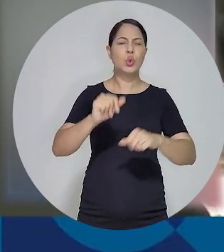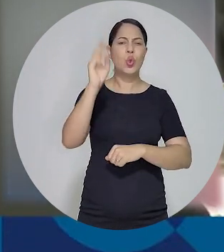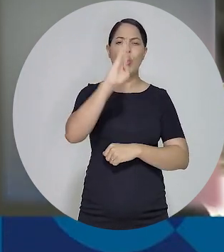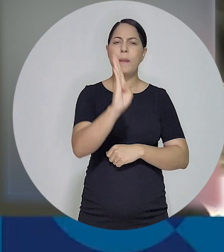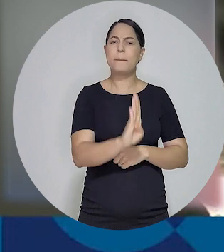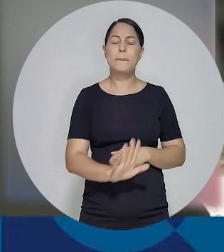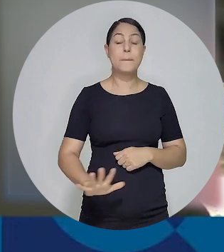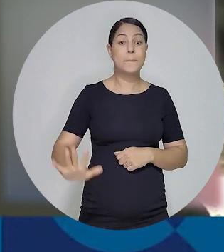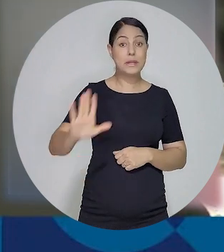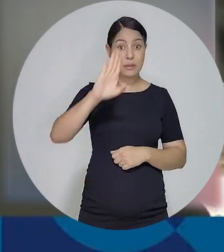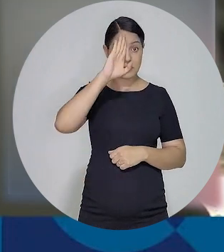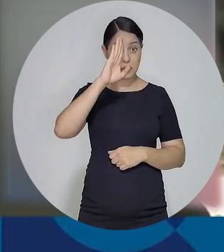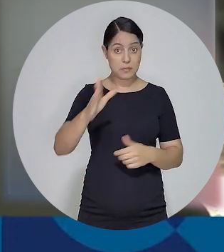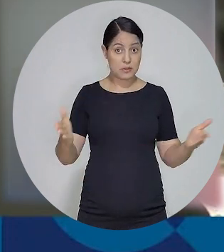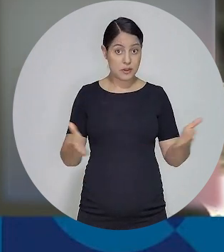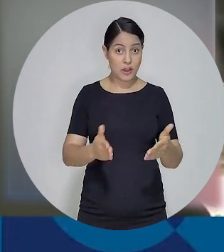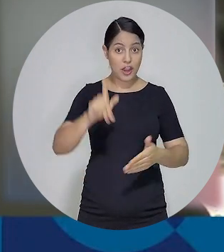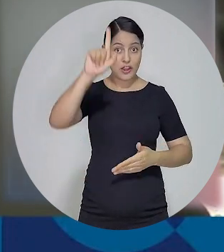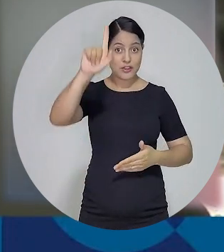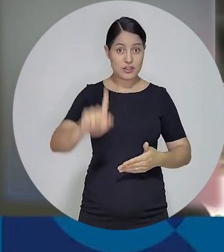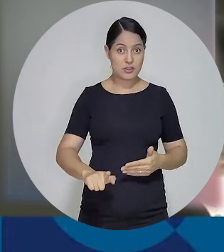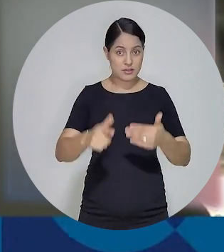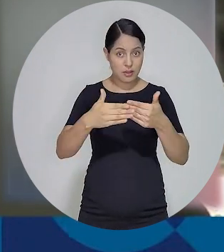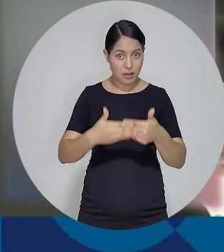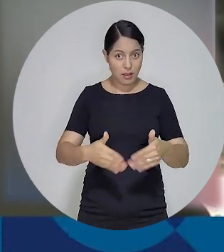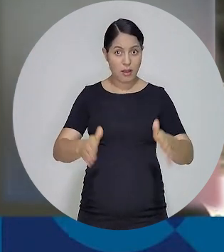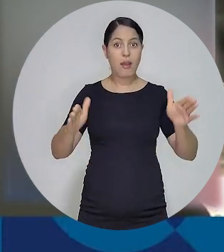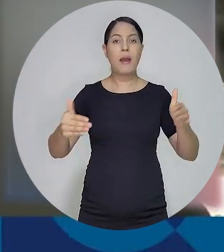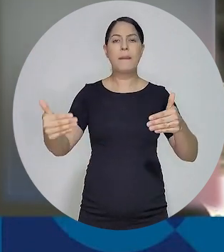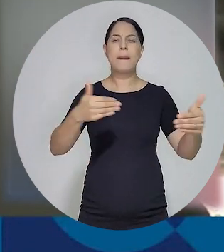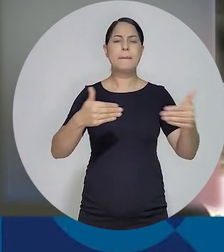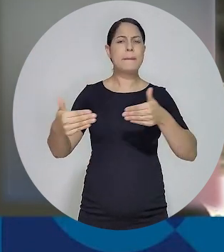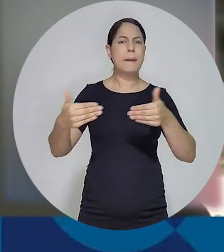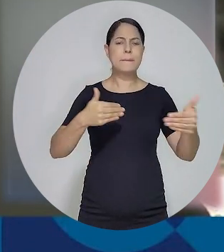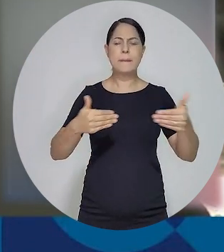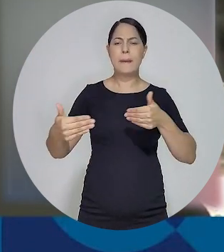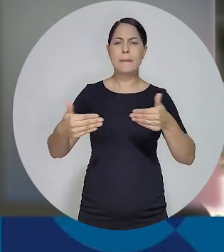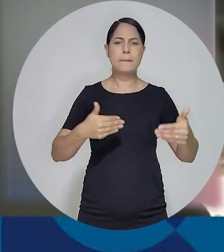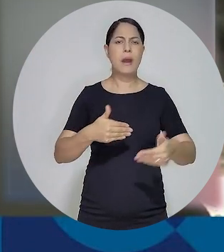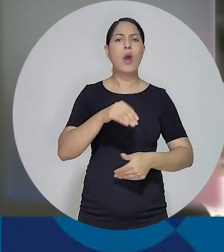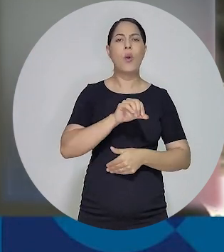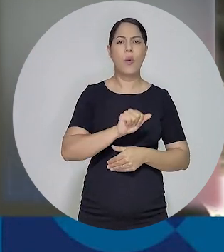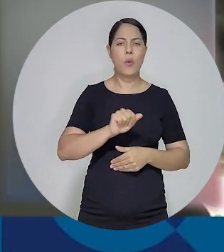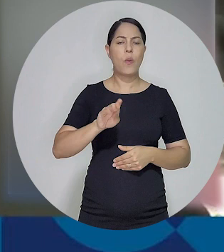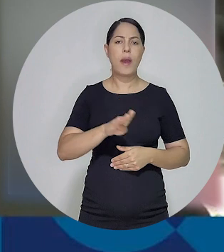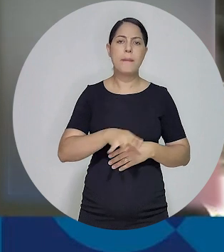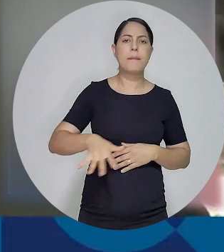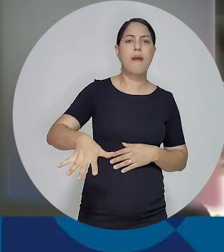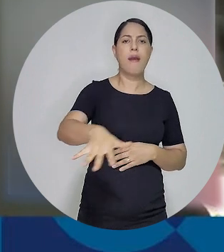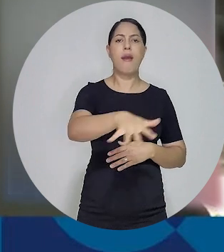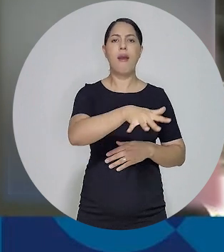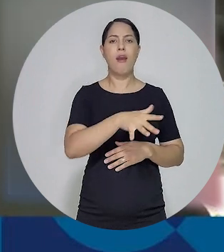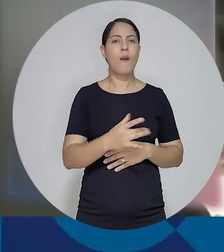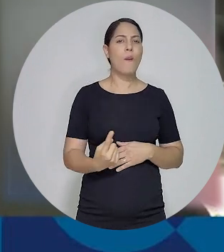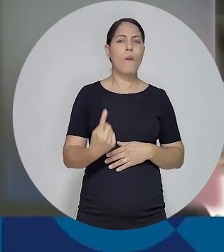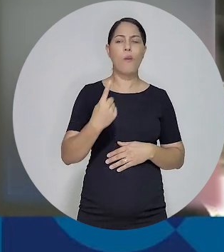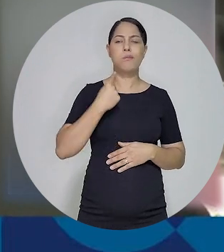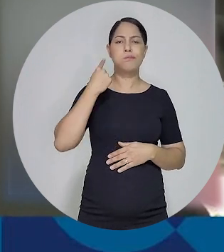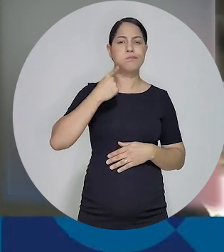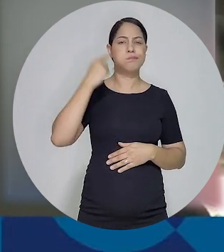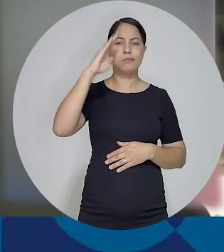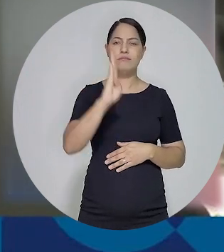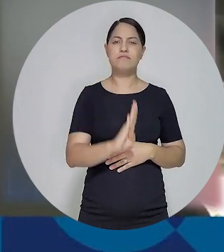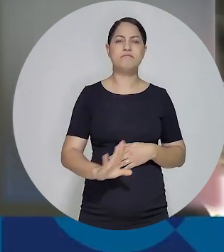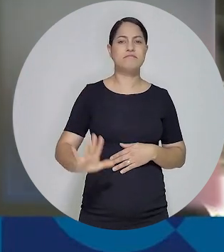E repito, de forma inédita, numa gestão de portas abertas, nós temos no mesmo ambiente, no único ambiente, no ambiente da